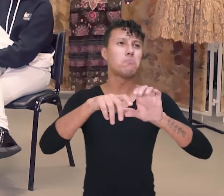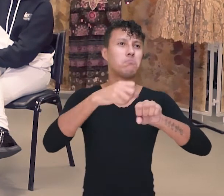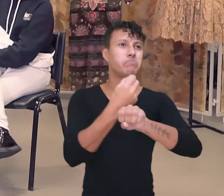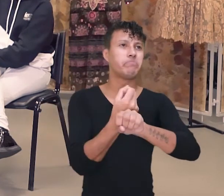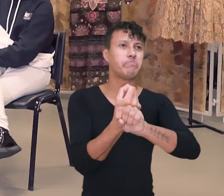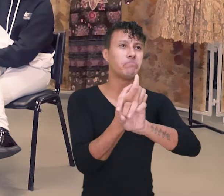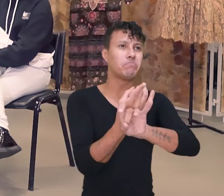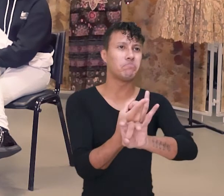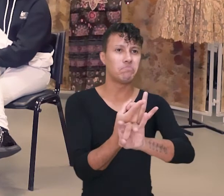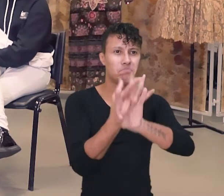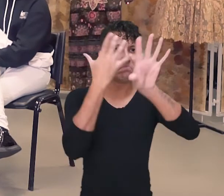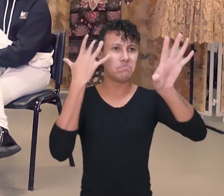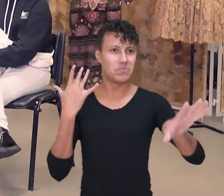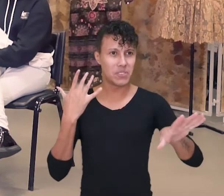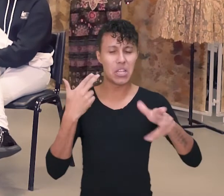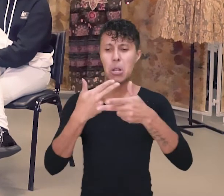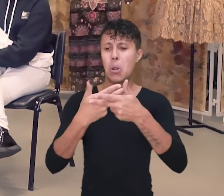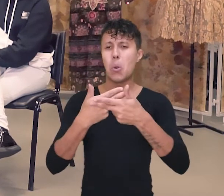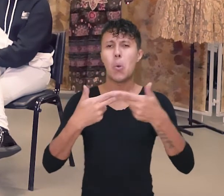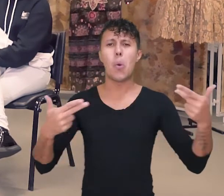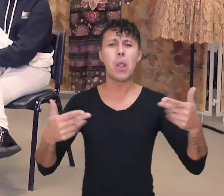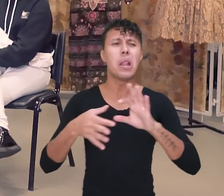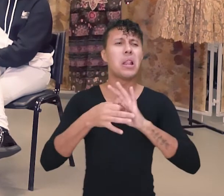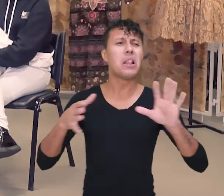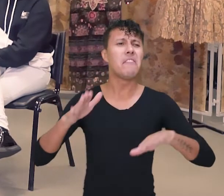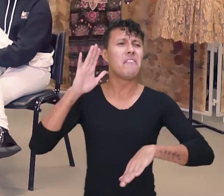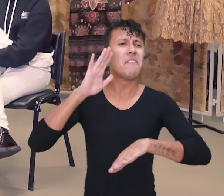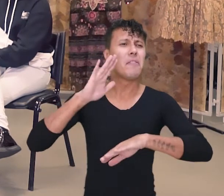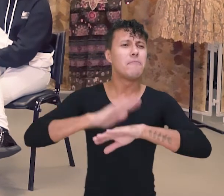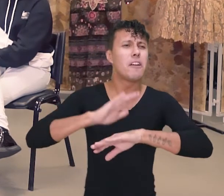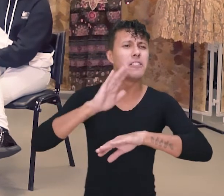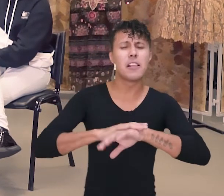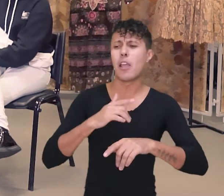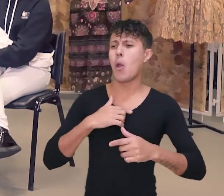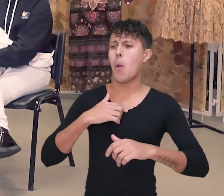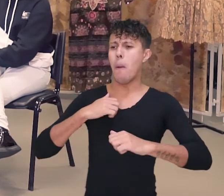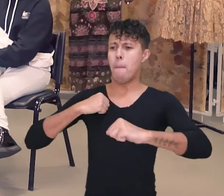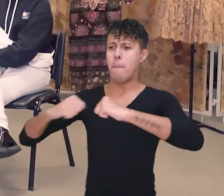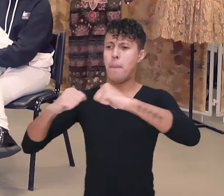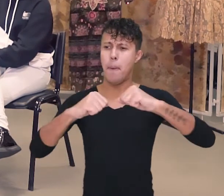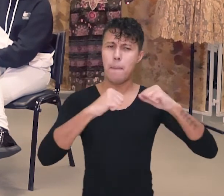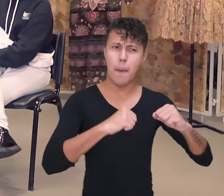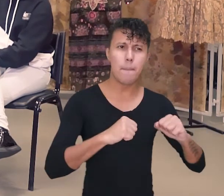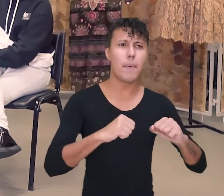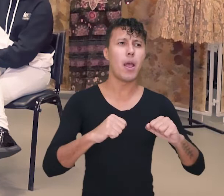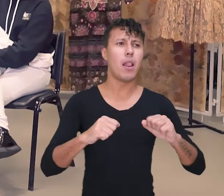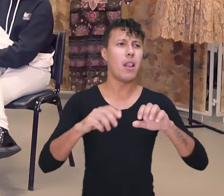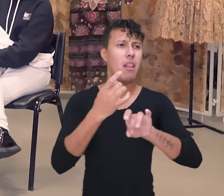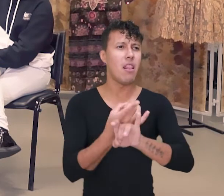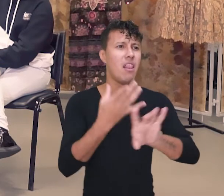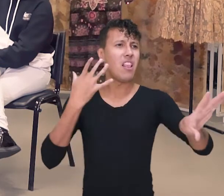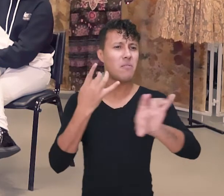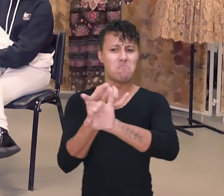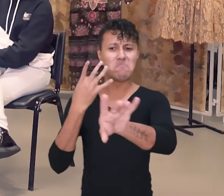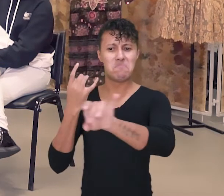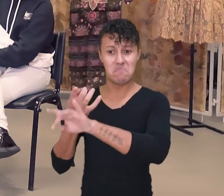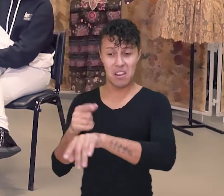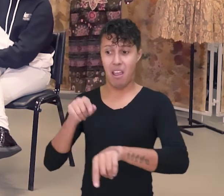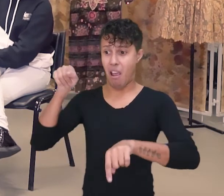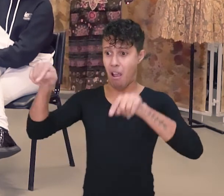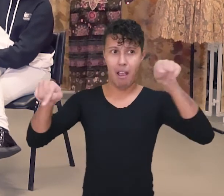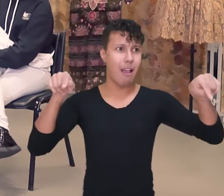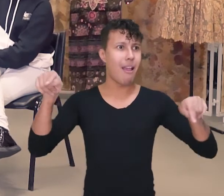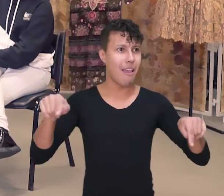de qualquer coisa para se fazer, né, os movimentos acontecer. Eu percebo que os movimentos independentes, eles estão cada